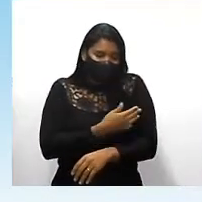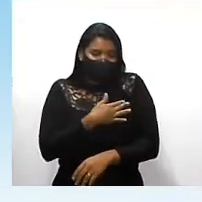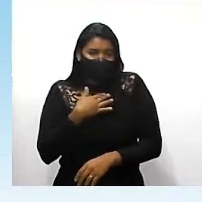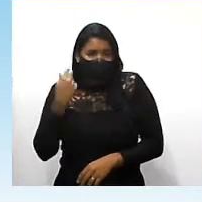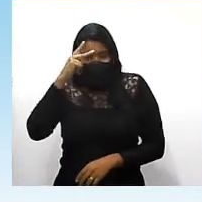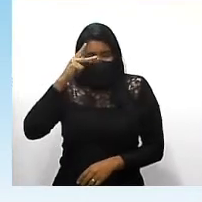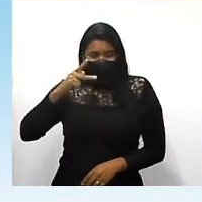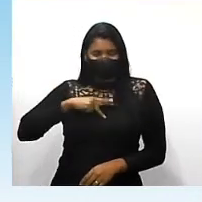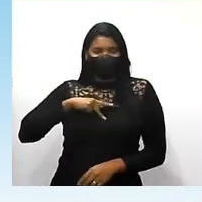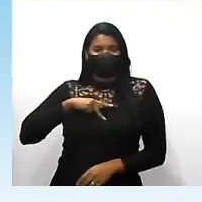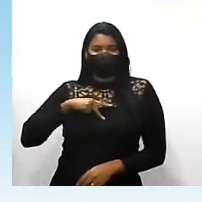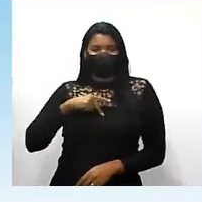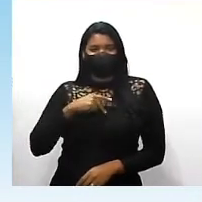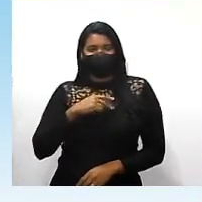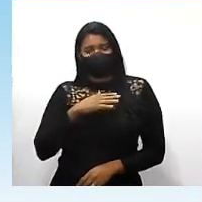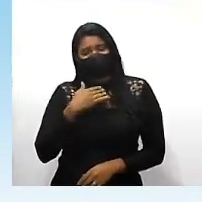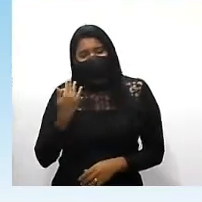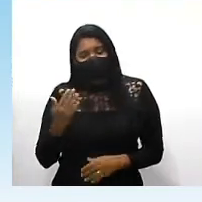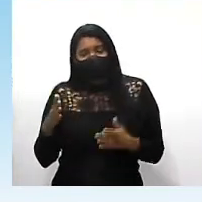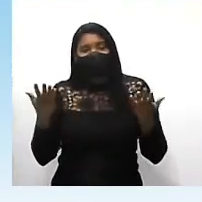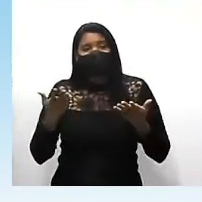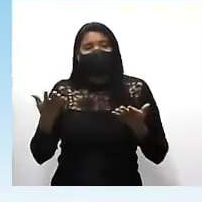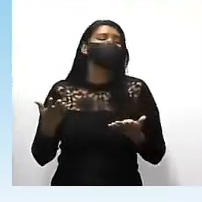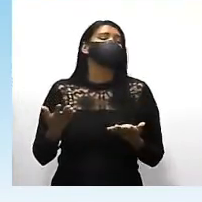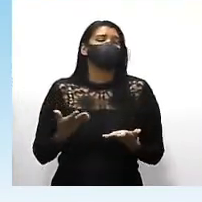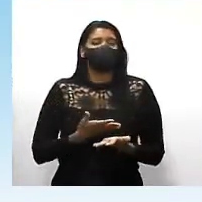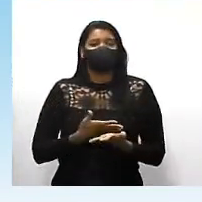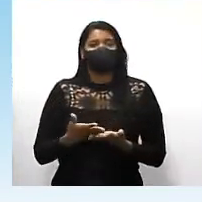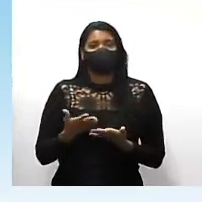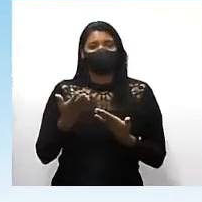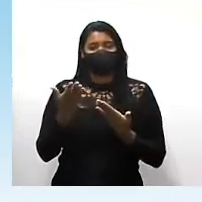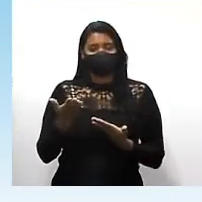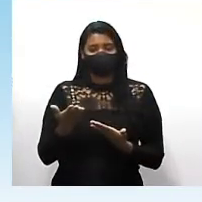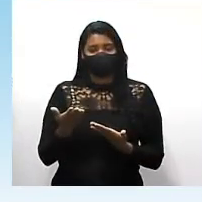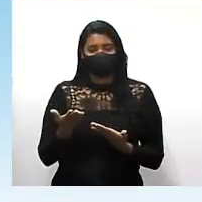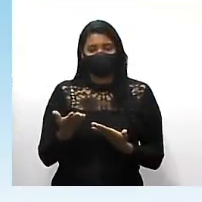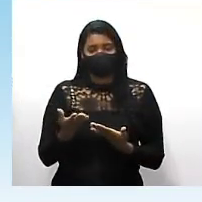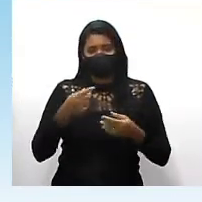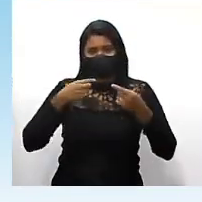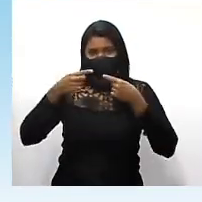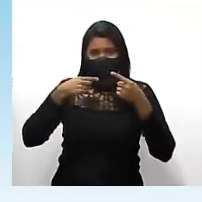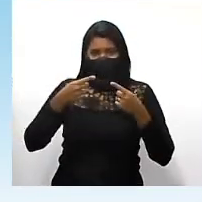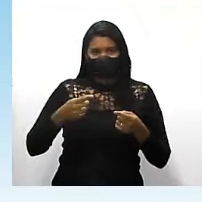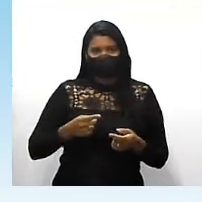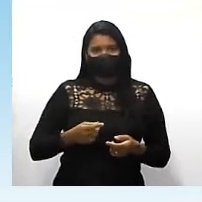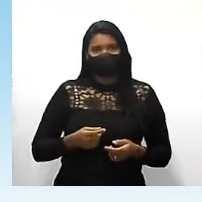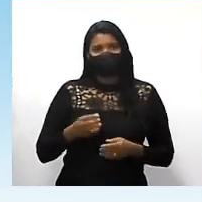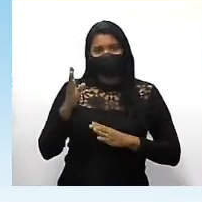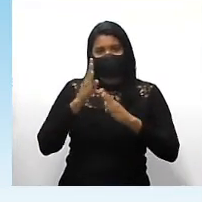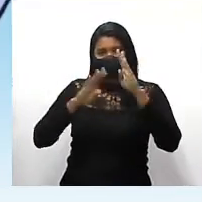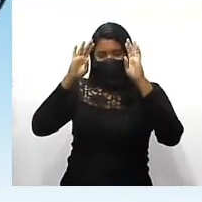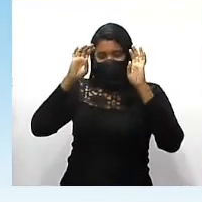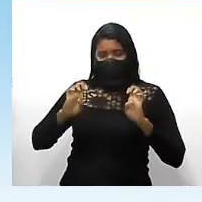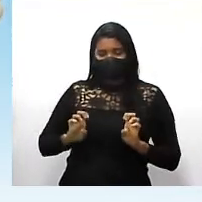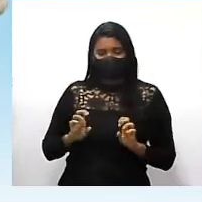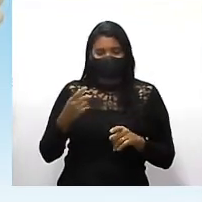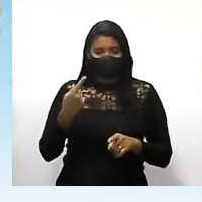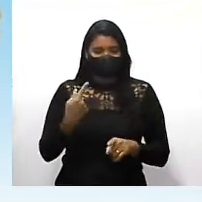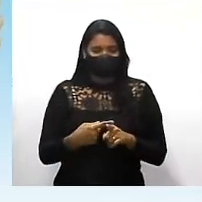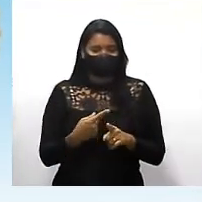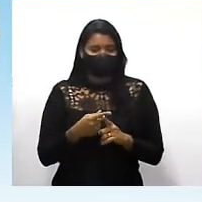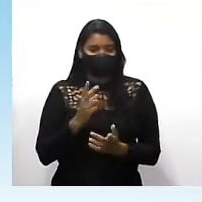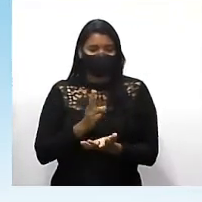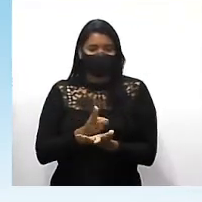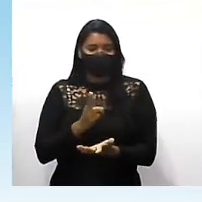fundamentos, princípios, quais são as questões trazidos para o debate da bioética, até porque sempre